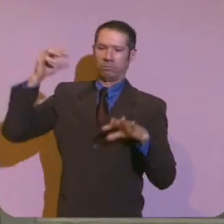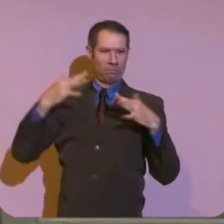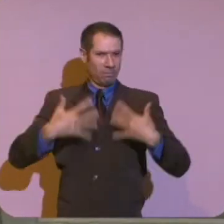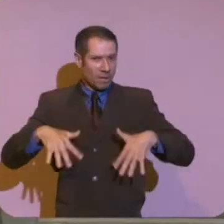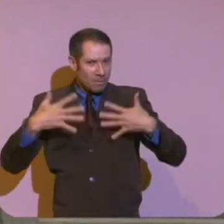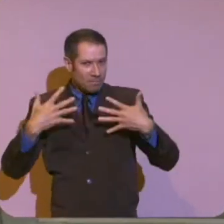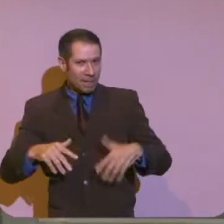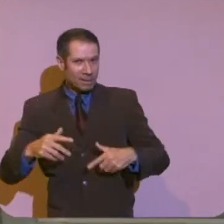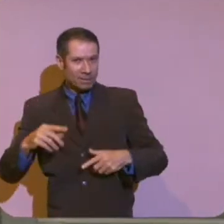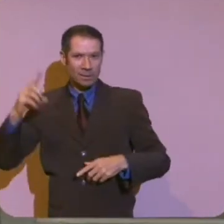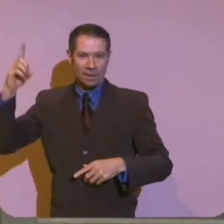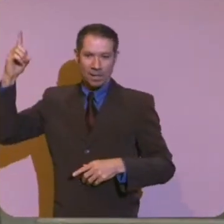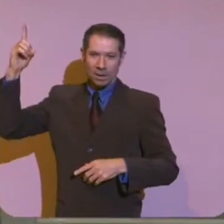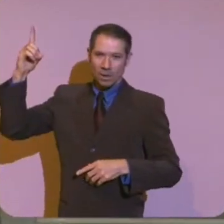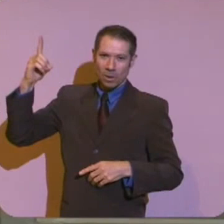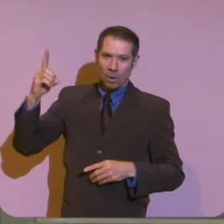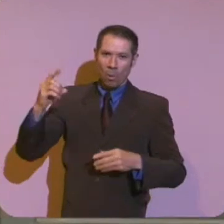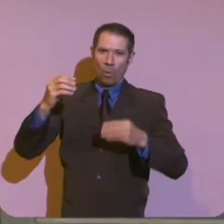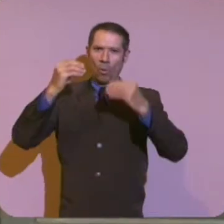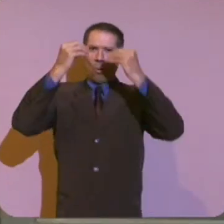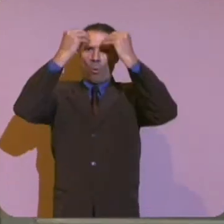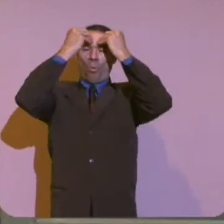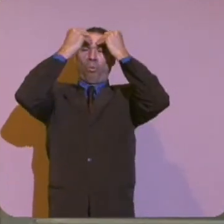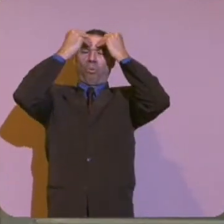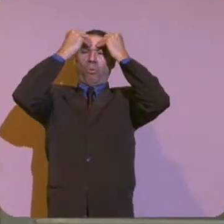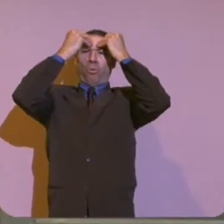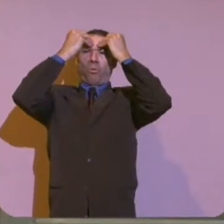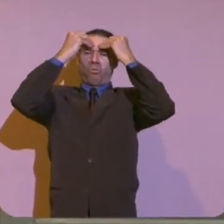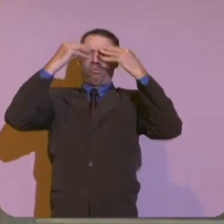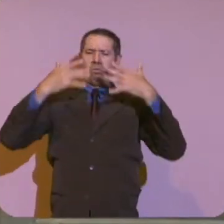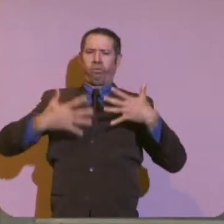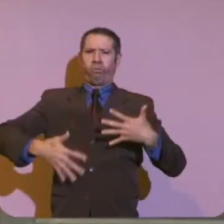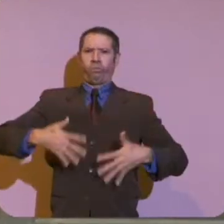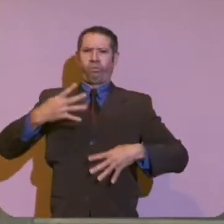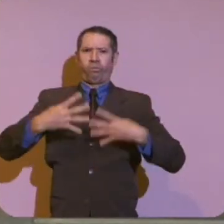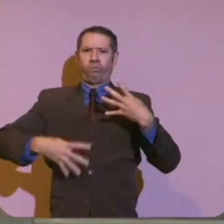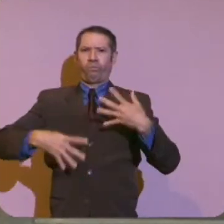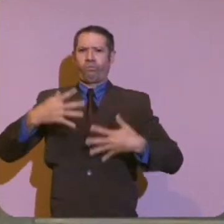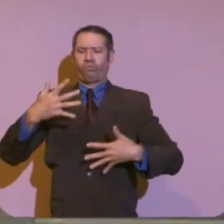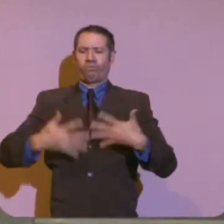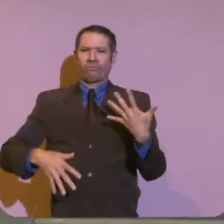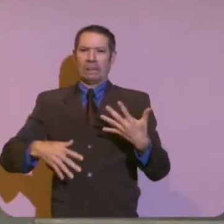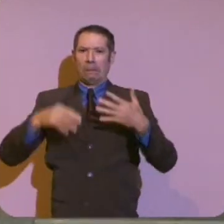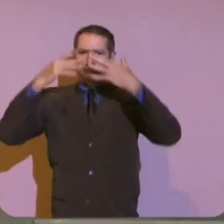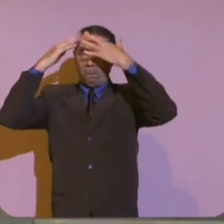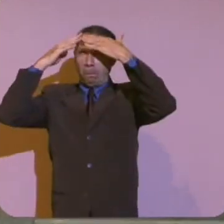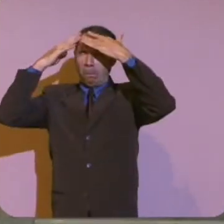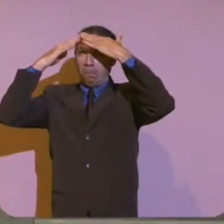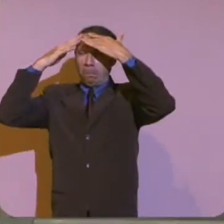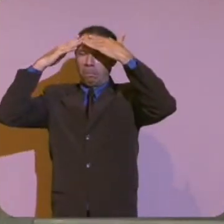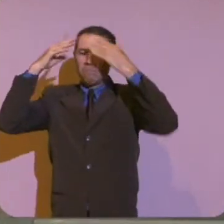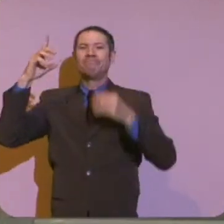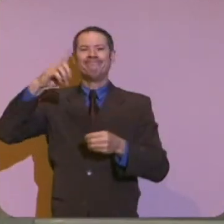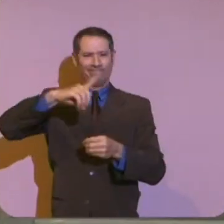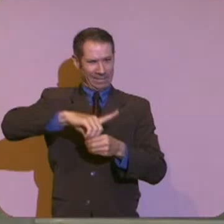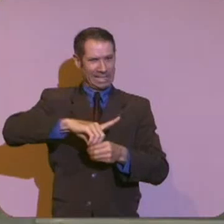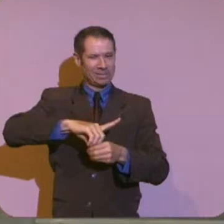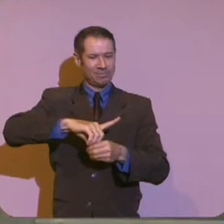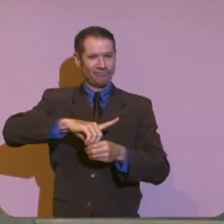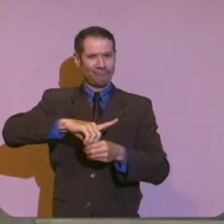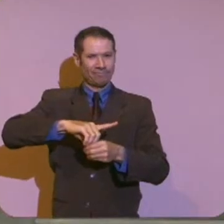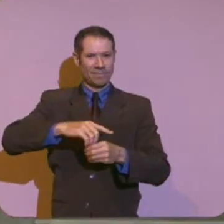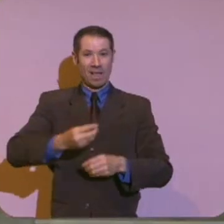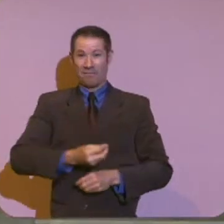que Deus colocou um nó na cabeça dele com o sermão do dízimo. E aquilo foi trabalhando a